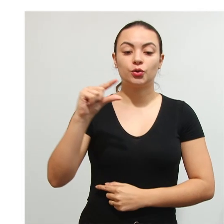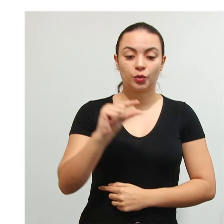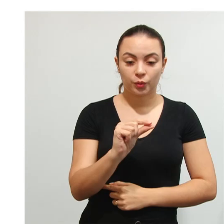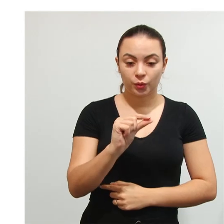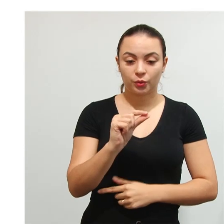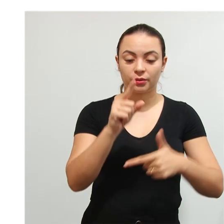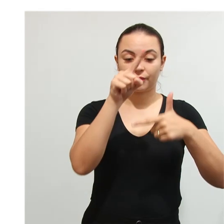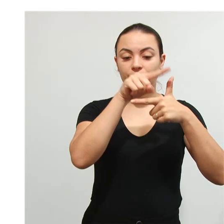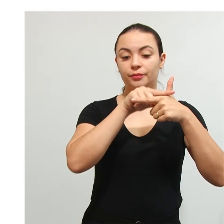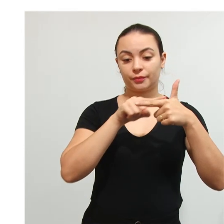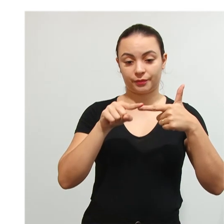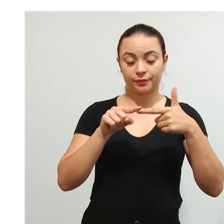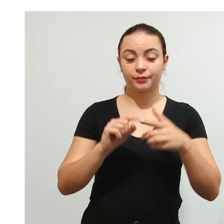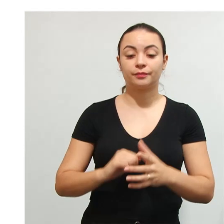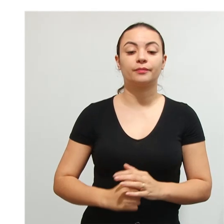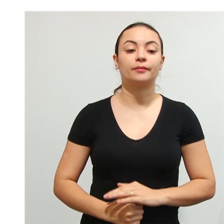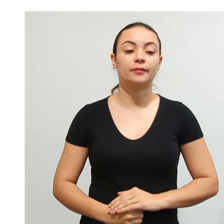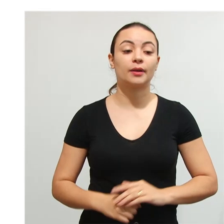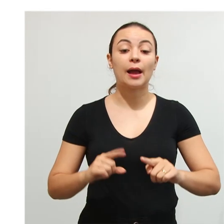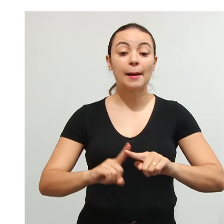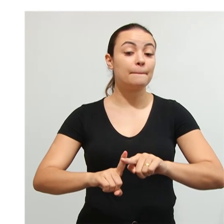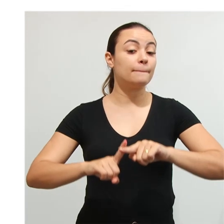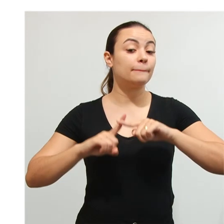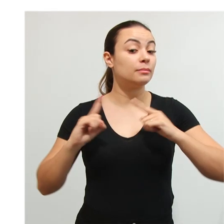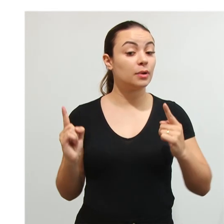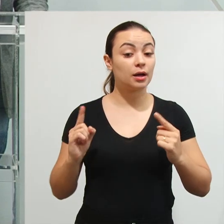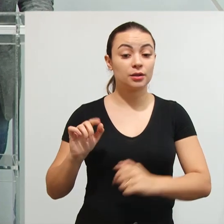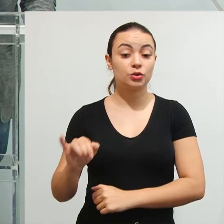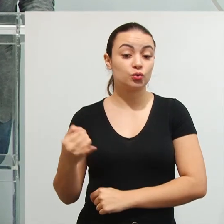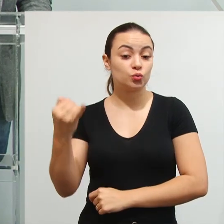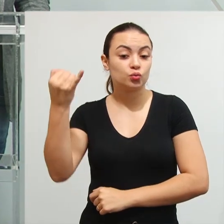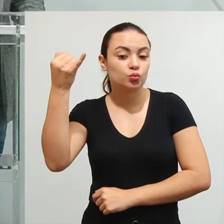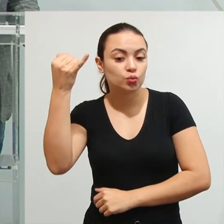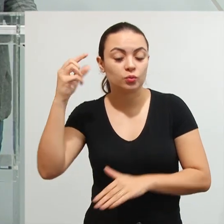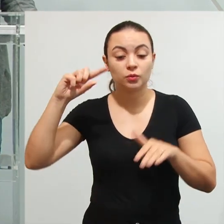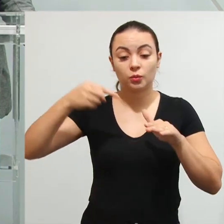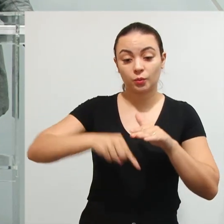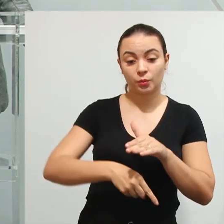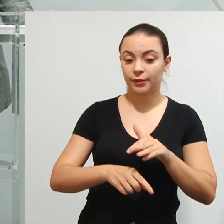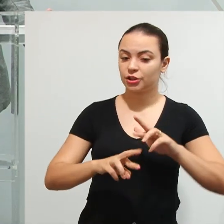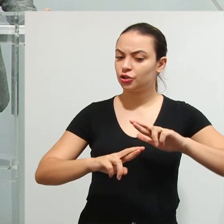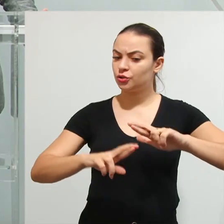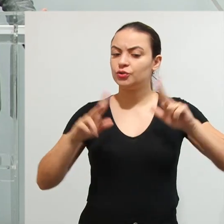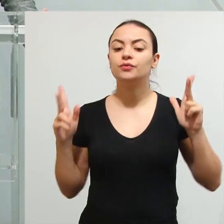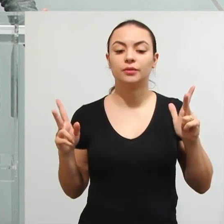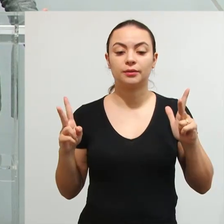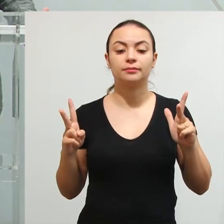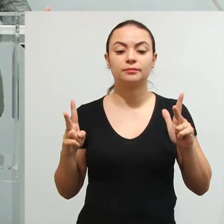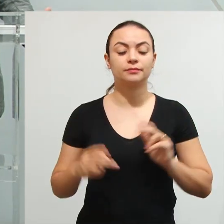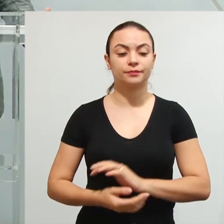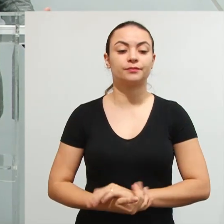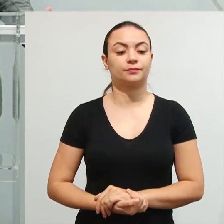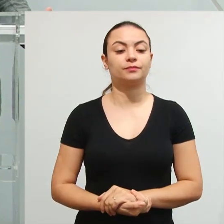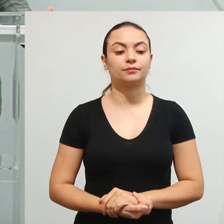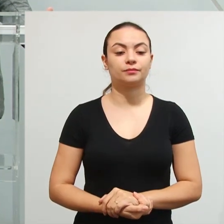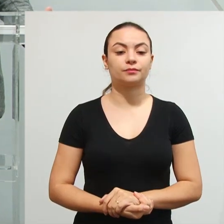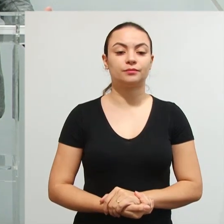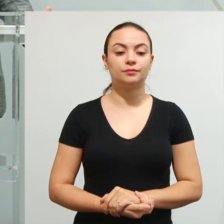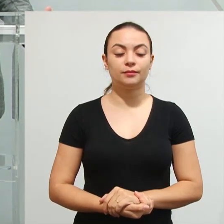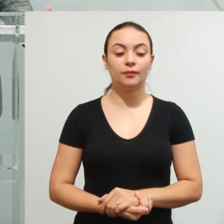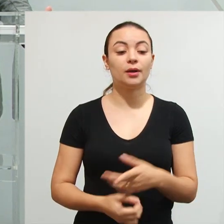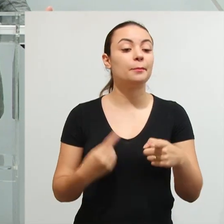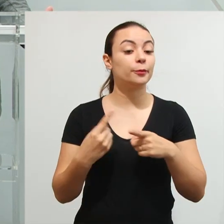vai valer para juros compostos por que que isso não vale para juros compostos por que em juros compostos o